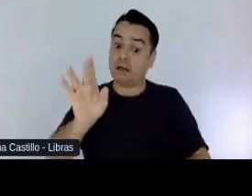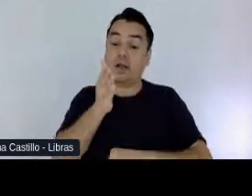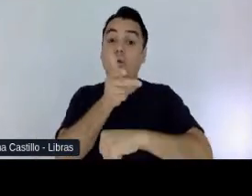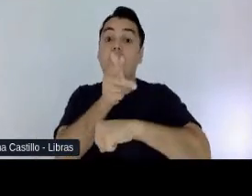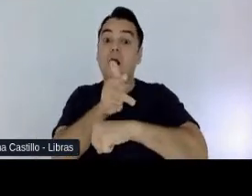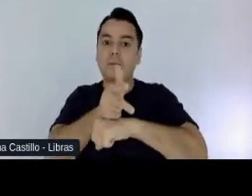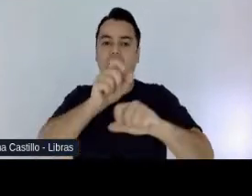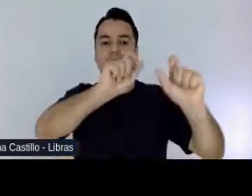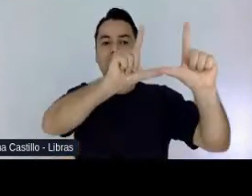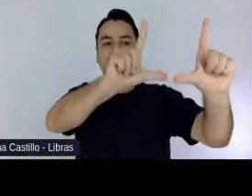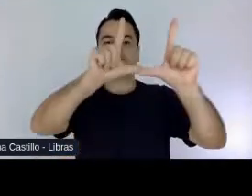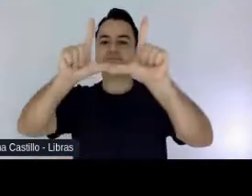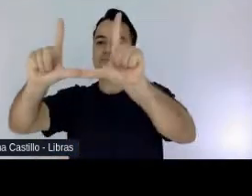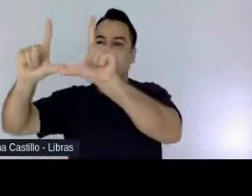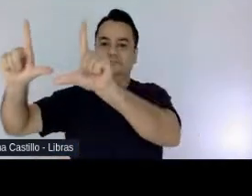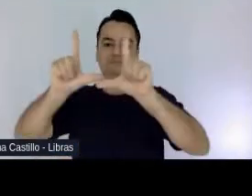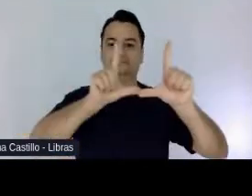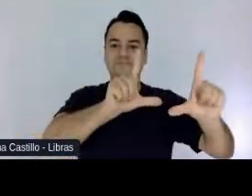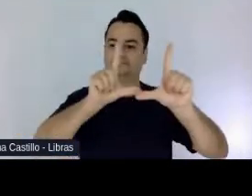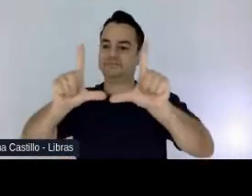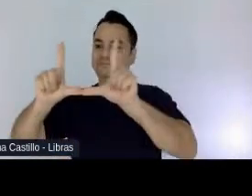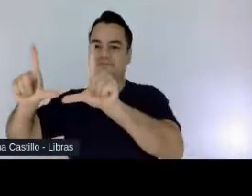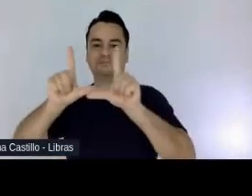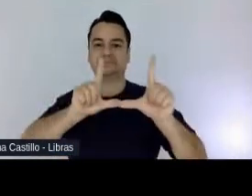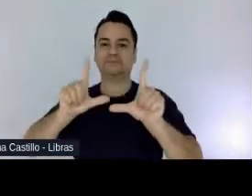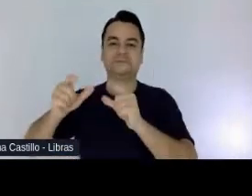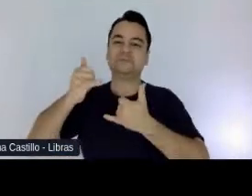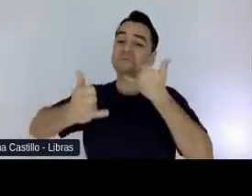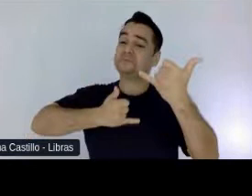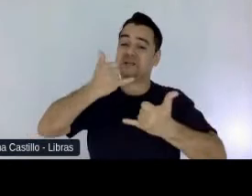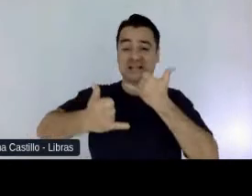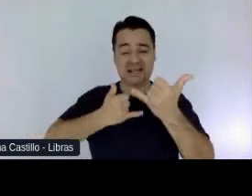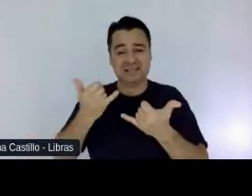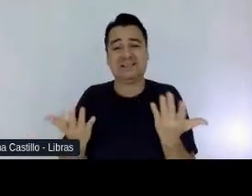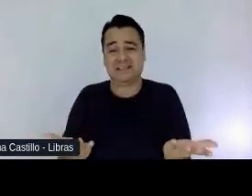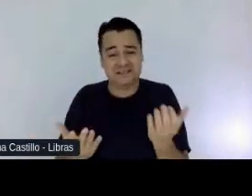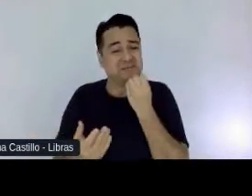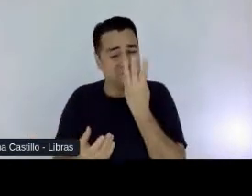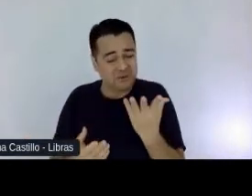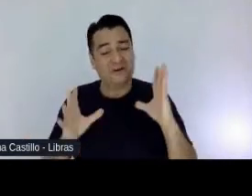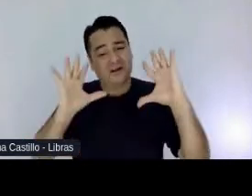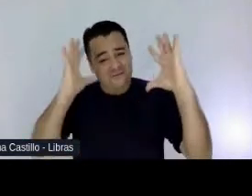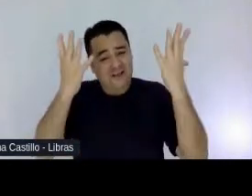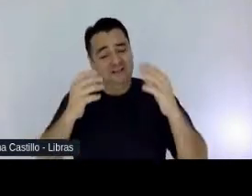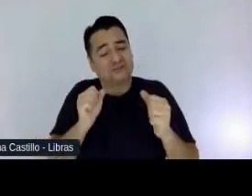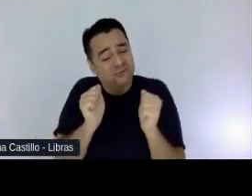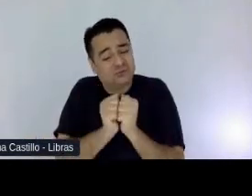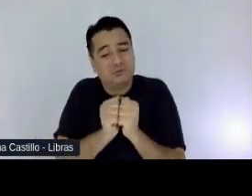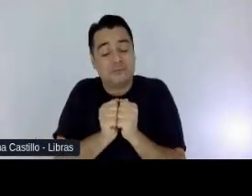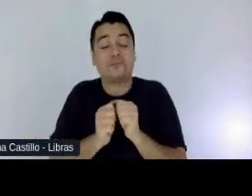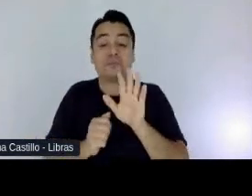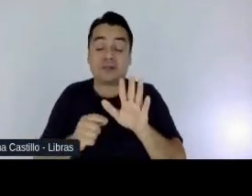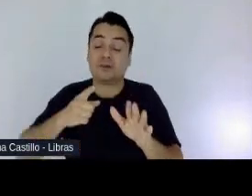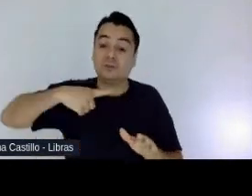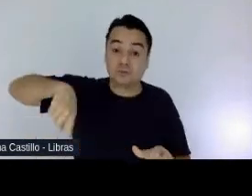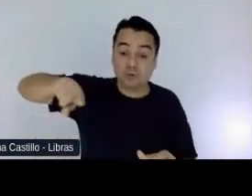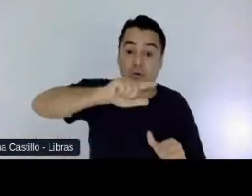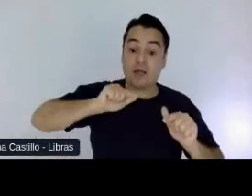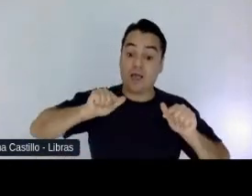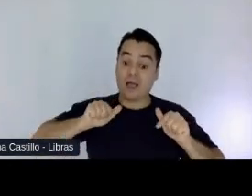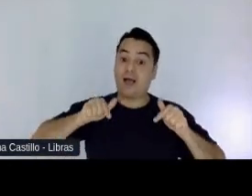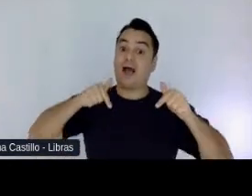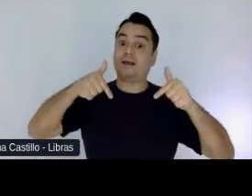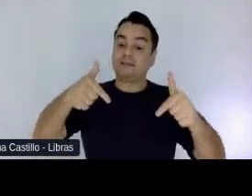Então a gente tenta utilizar no nosso dia a dia exatamente isso, né? Construir o time com essas ações, acho que